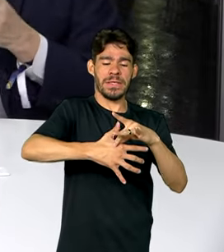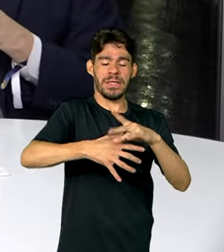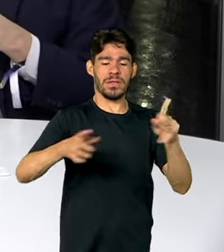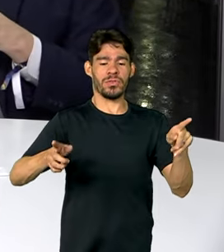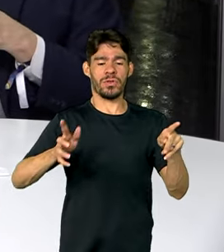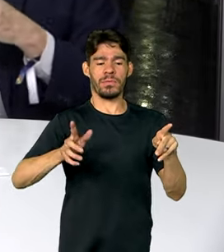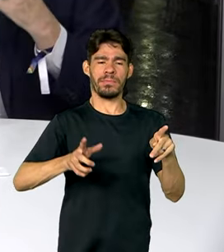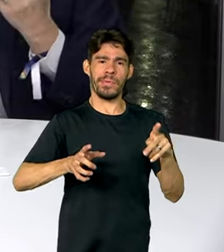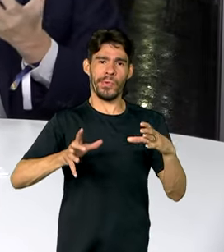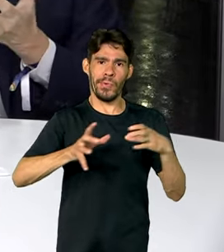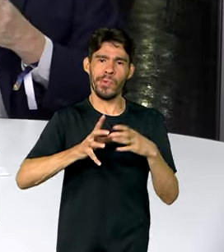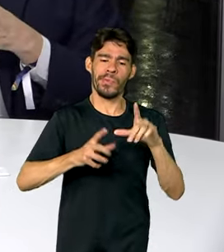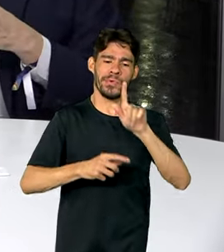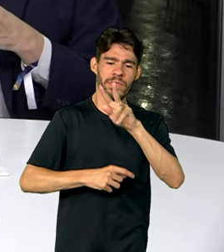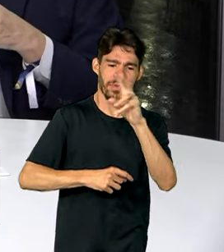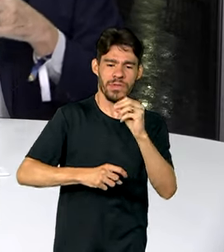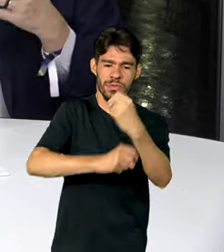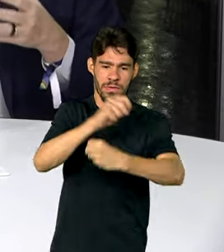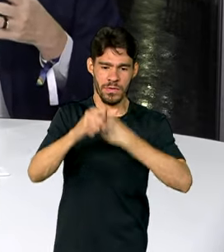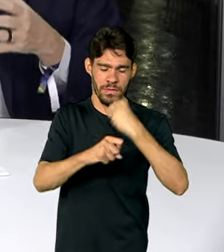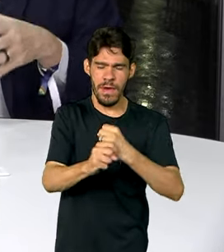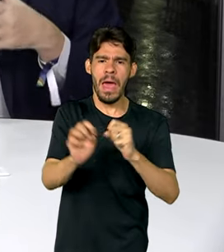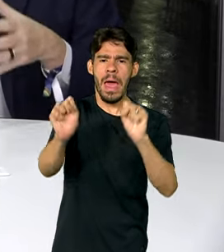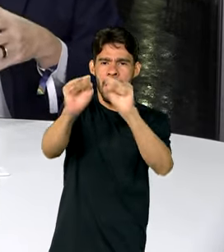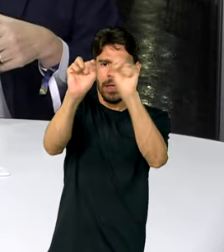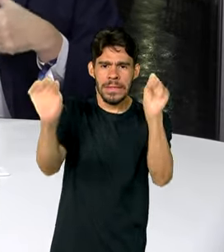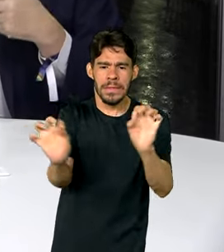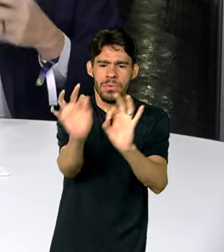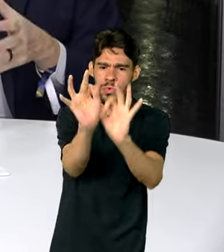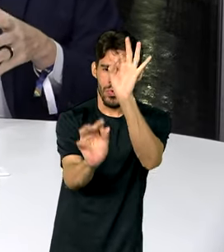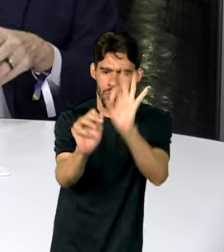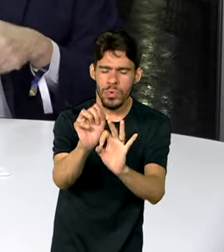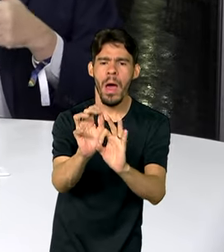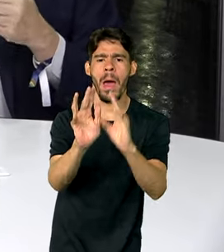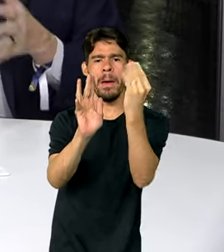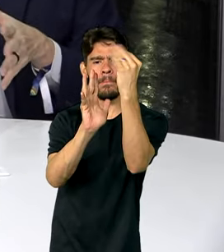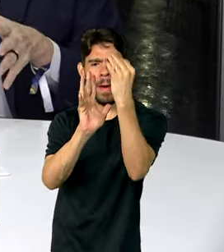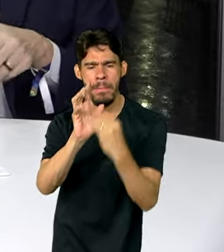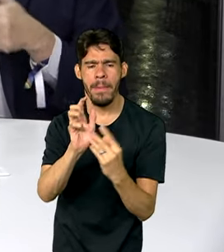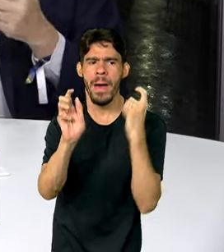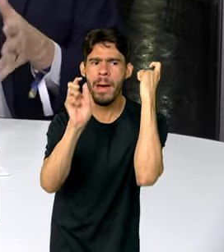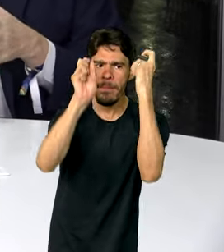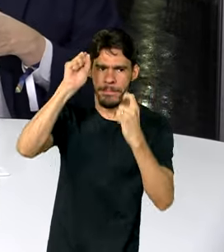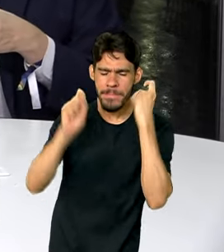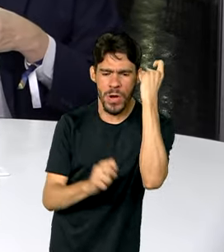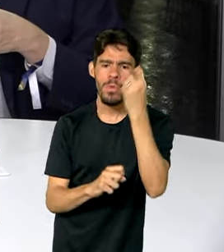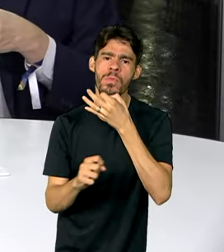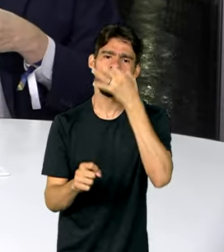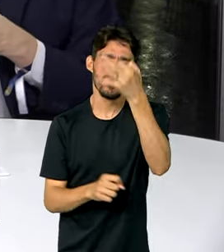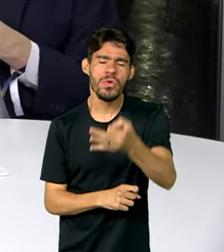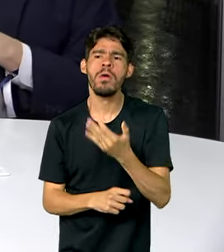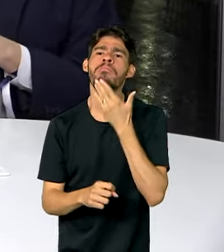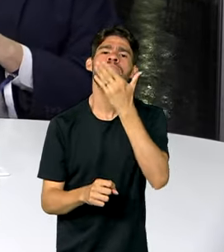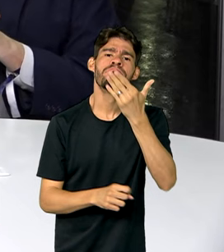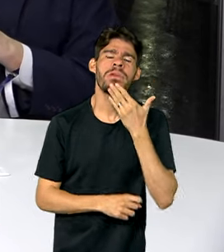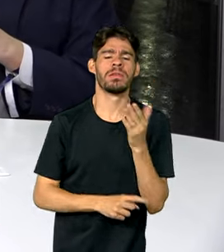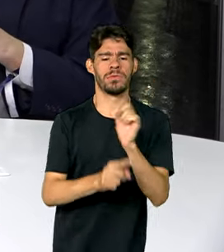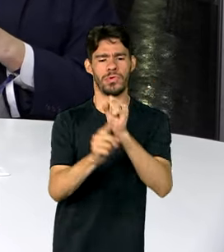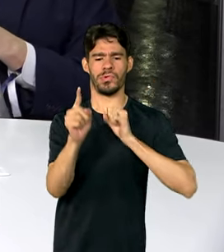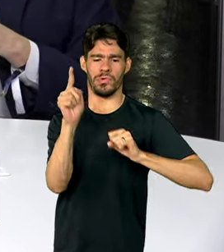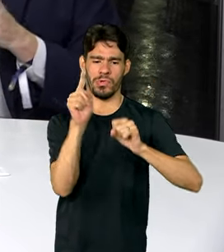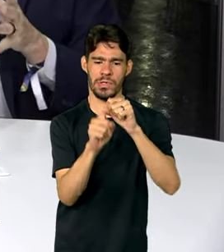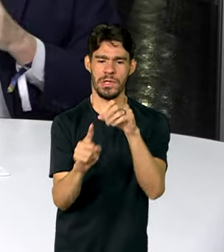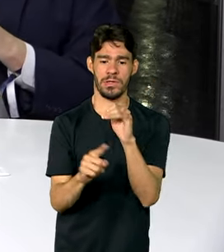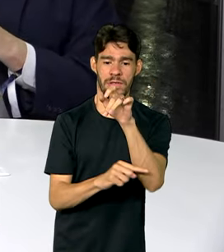essa sistematização de um conjunto de anseios, de preocupações, de sugestões, de reivindicações da sociedade